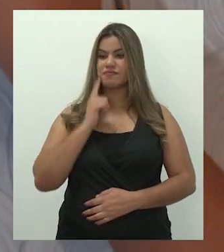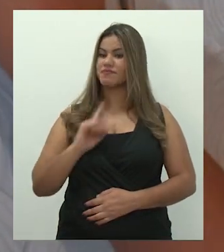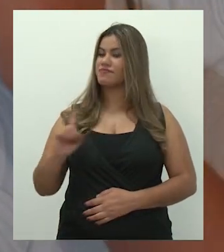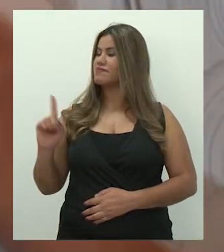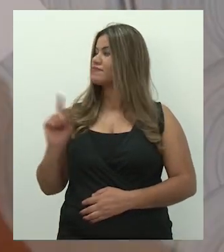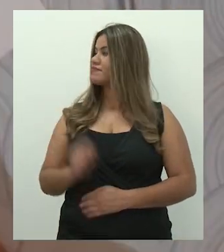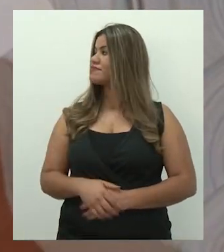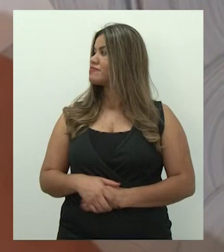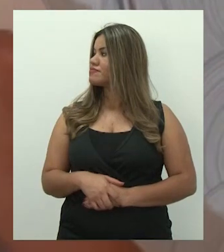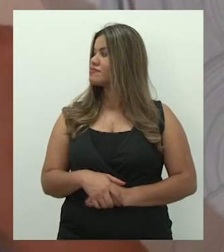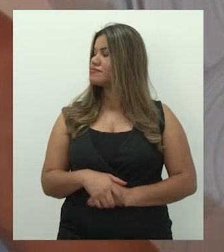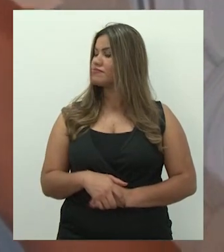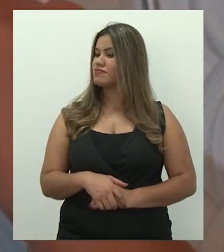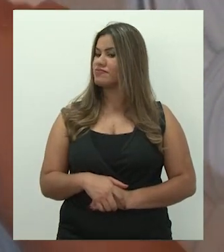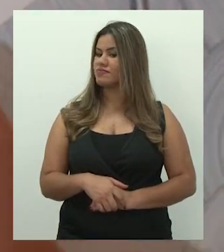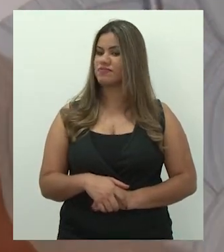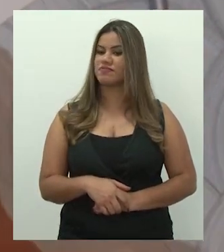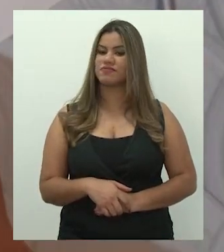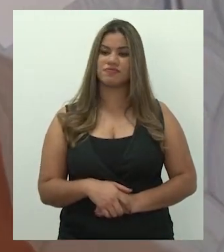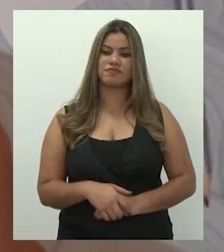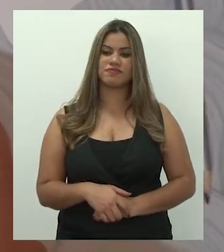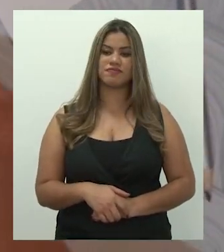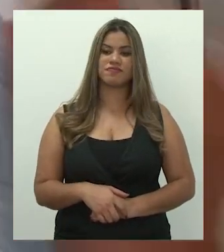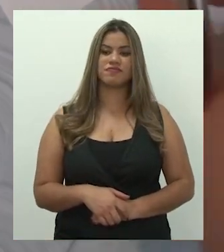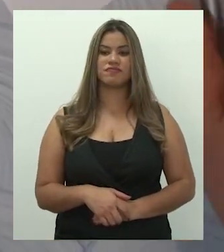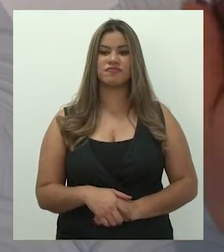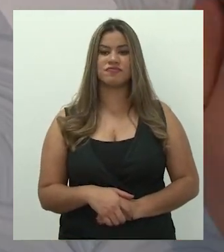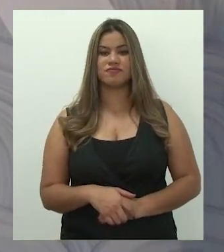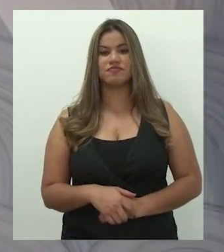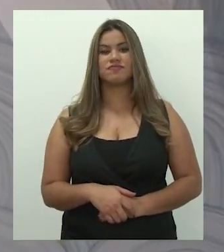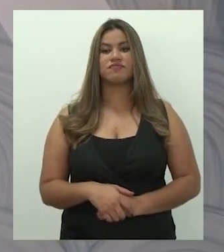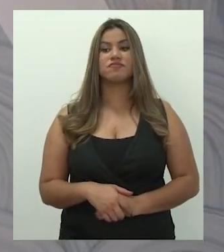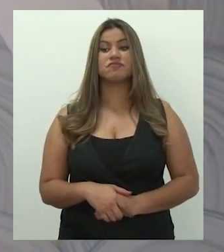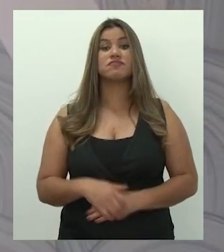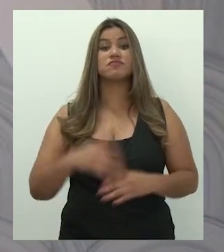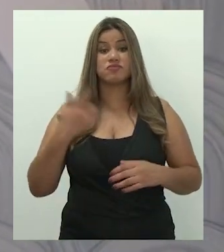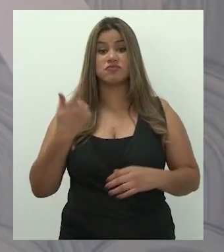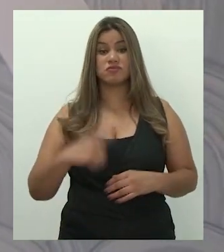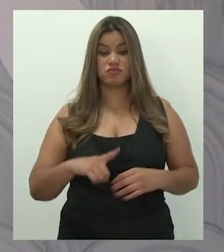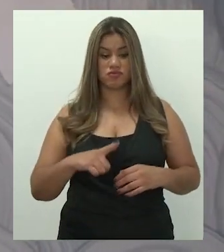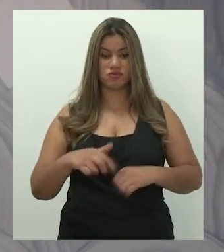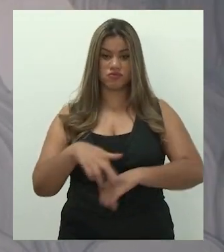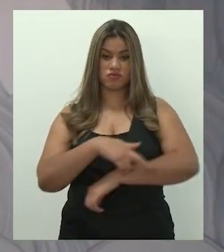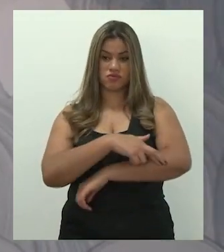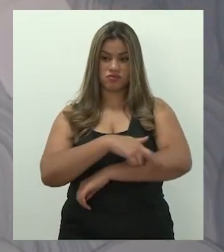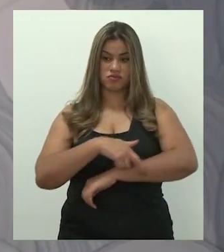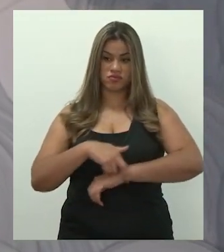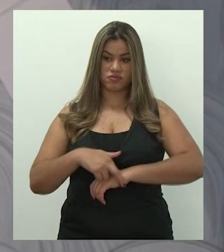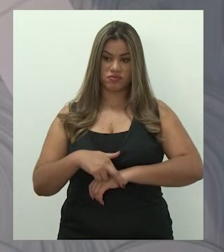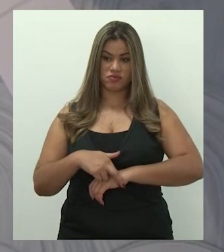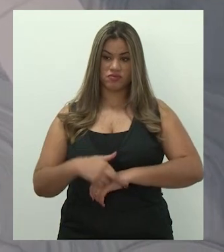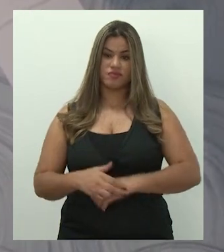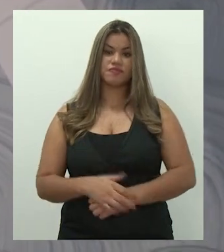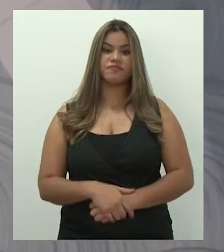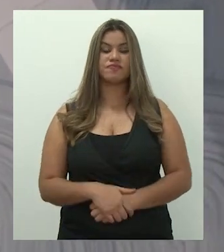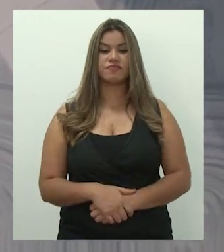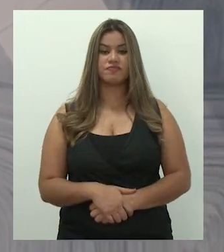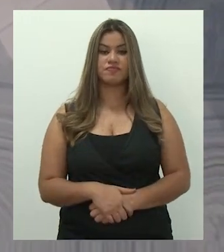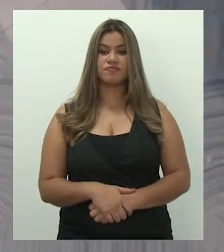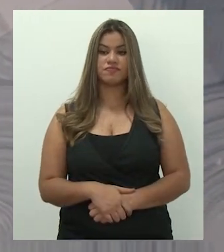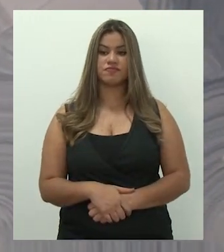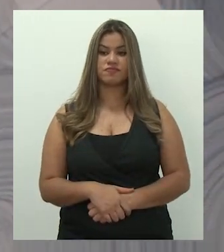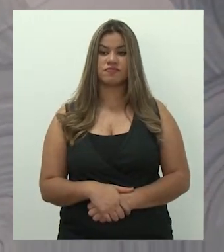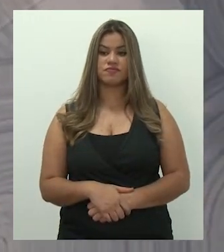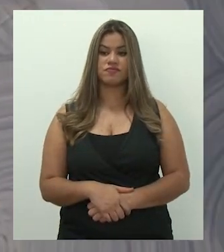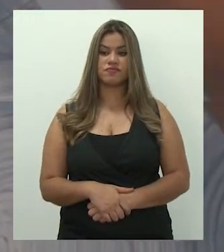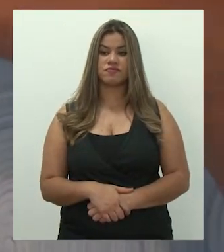Faremos novas marcações no vinco da folha. A primeira marcação,